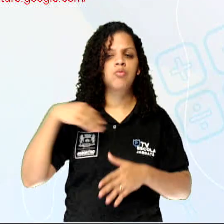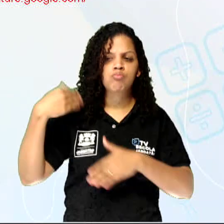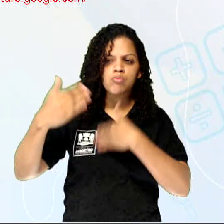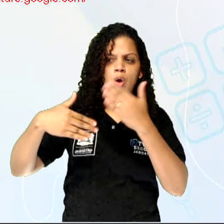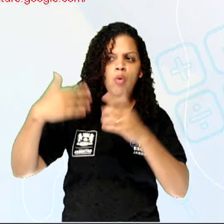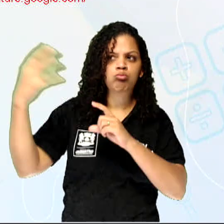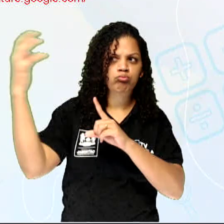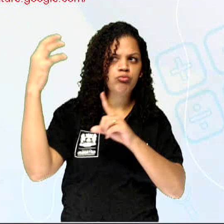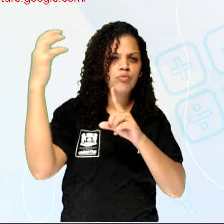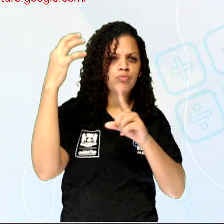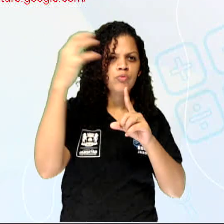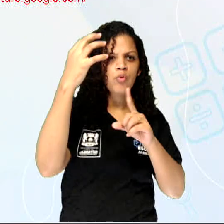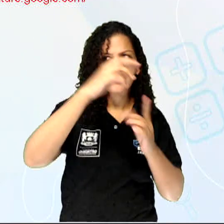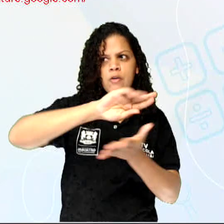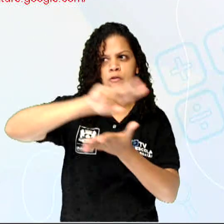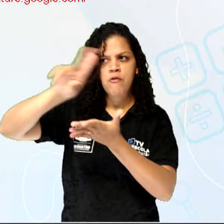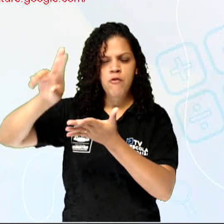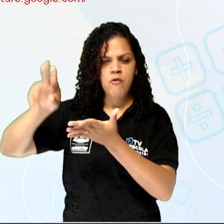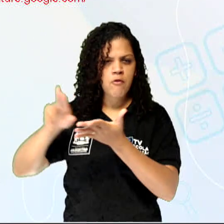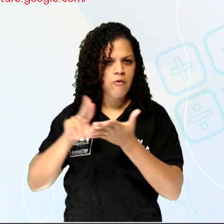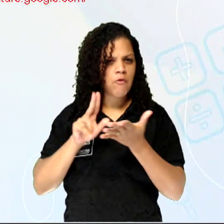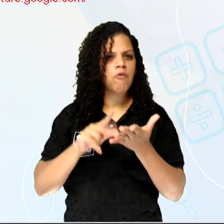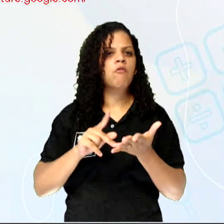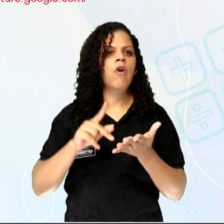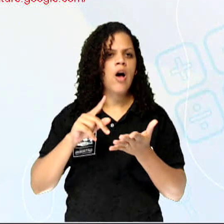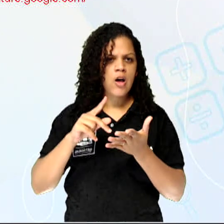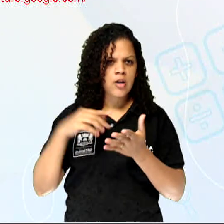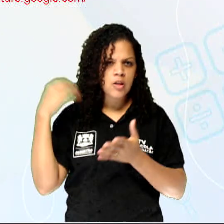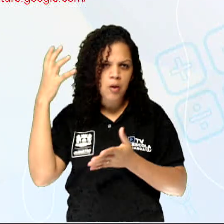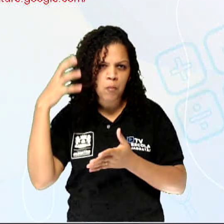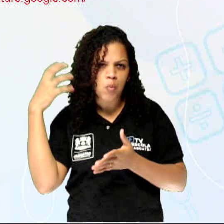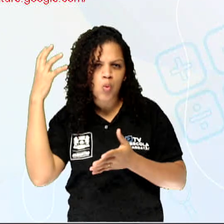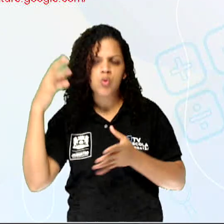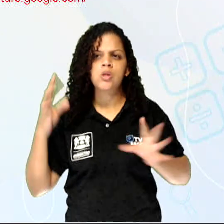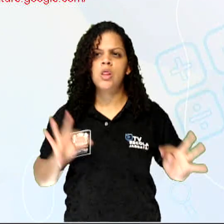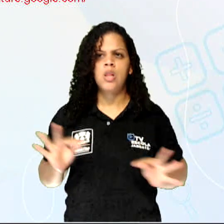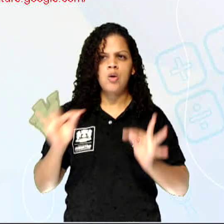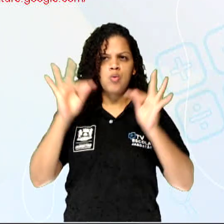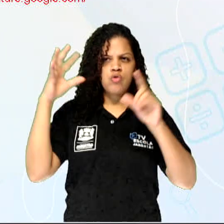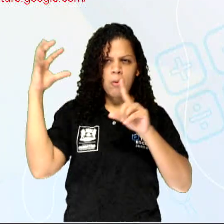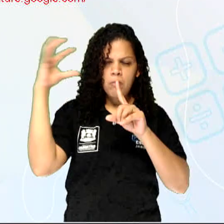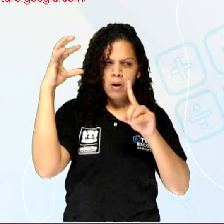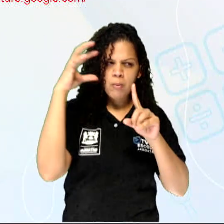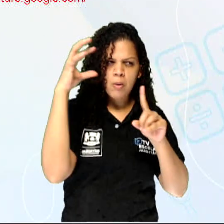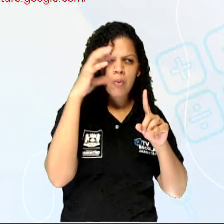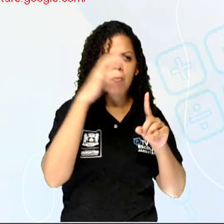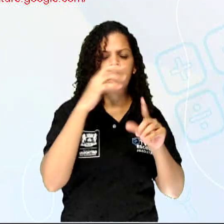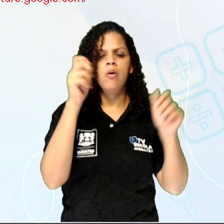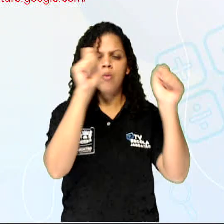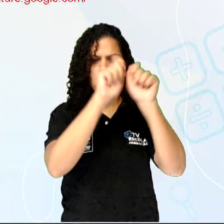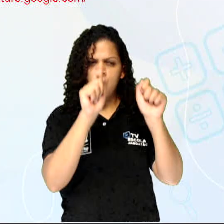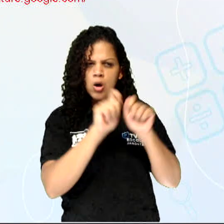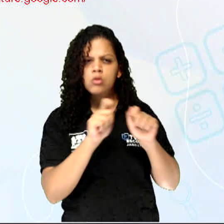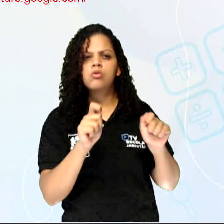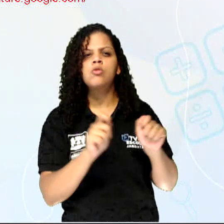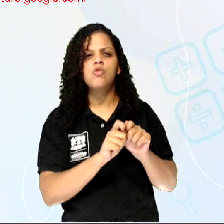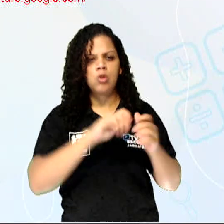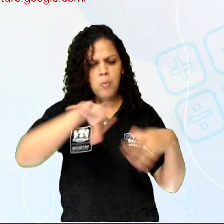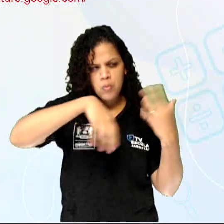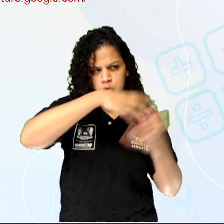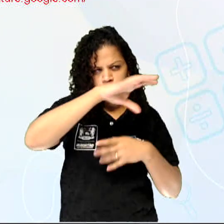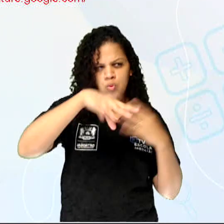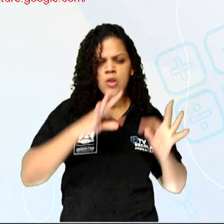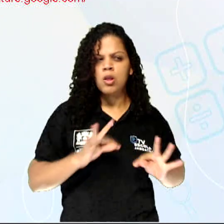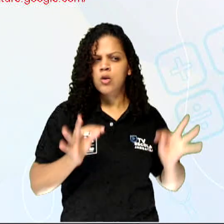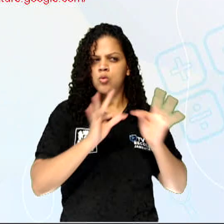influência, então ele vai ter elementos da música e da tecnologia. Ele é considerado assim um grande artista que sempre mistura arte e tecnologia, mas a